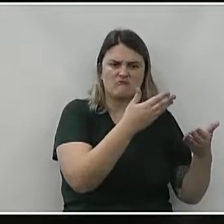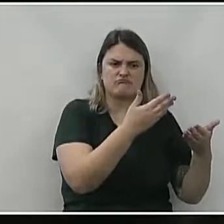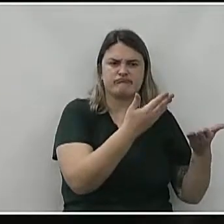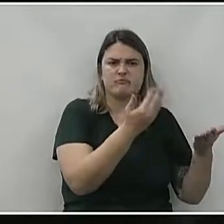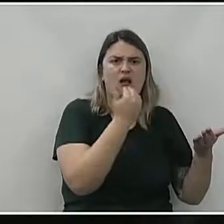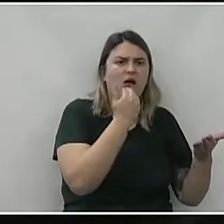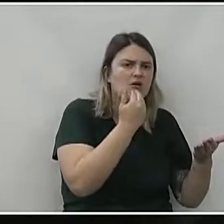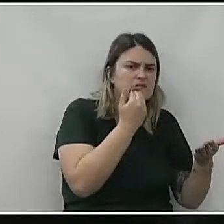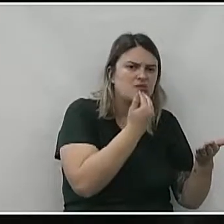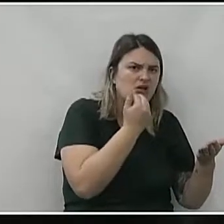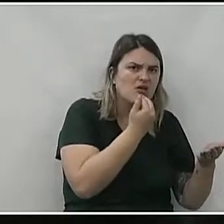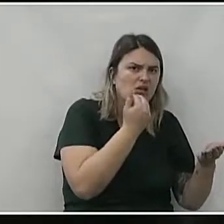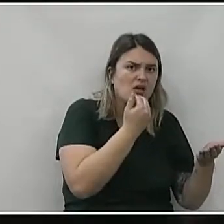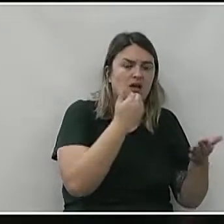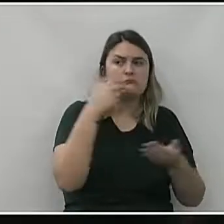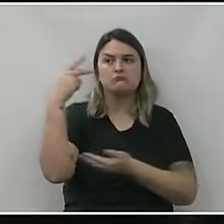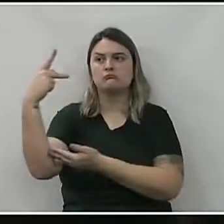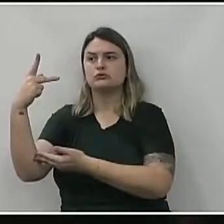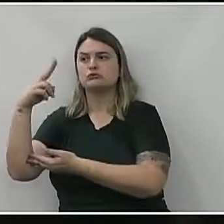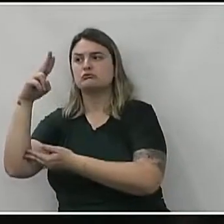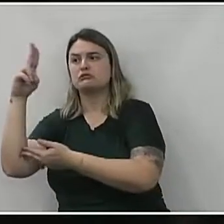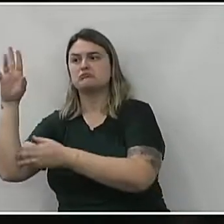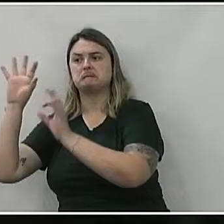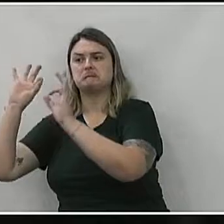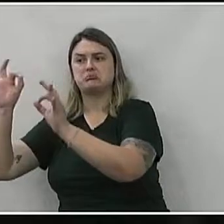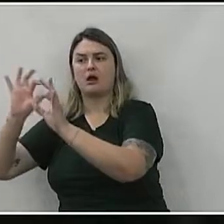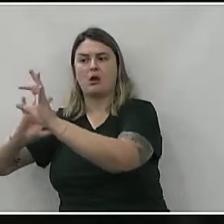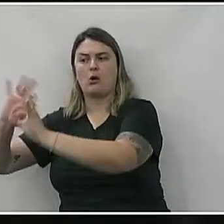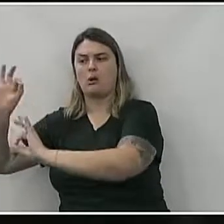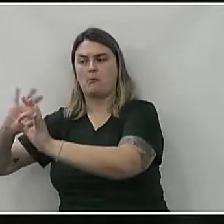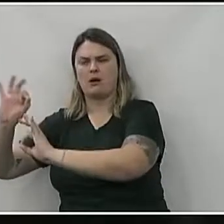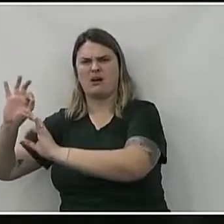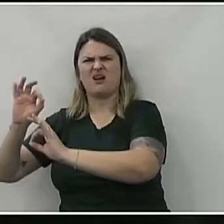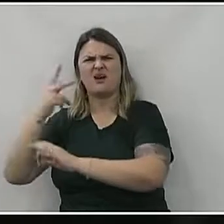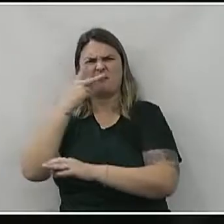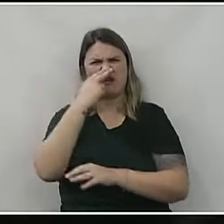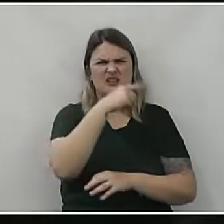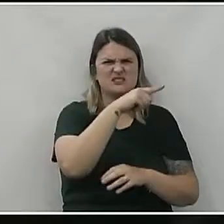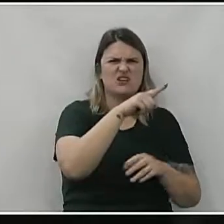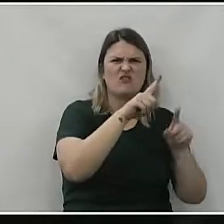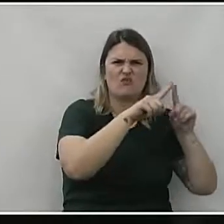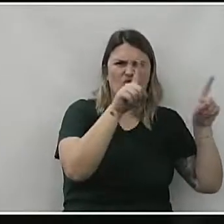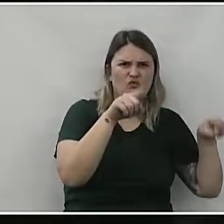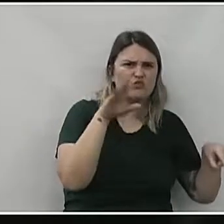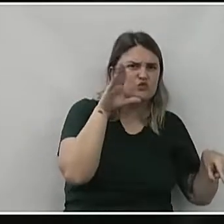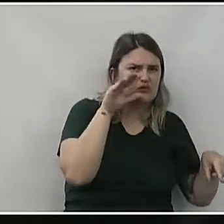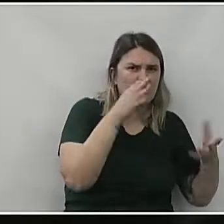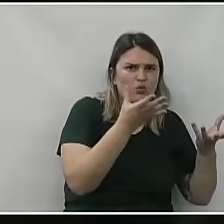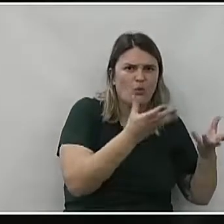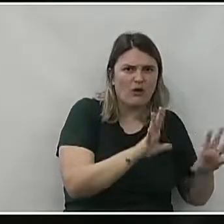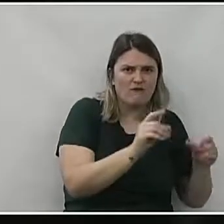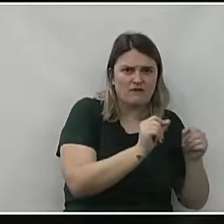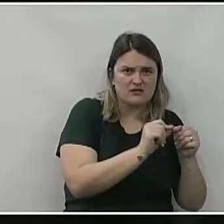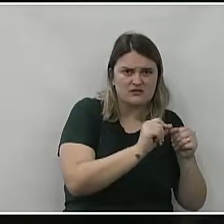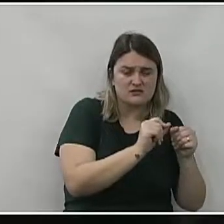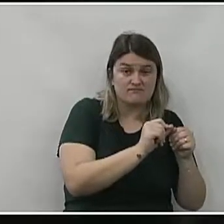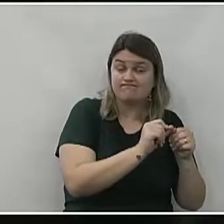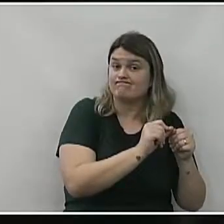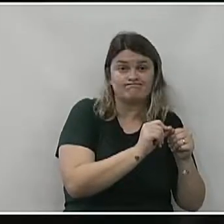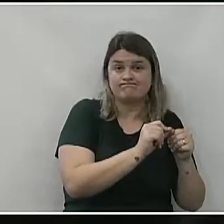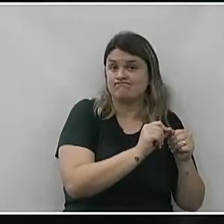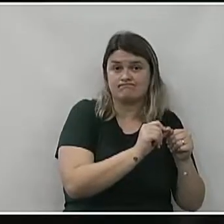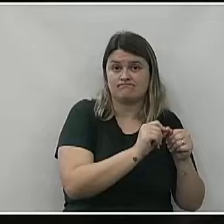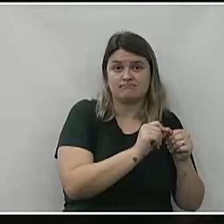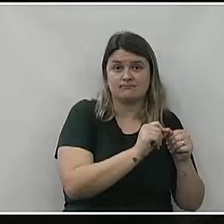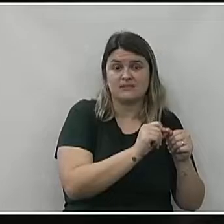constrangedora para a Secretaria de Obras, porque a impressão que dá é que os funcionários não querem fazer. Né? Mas não